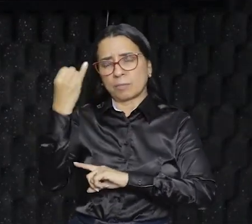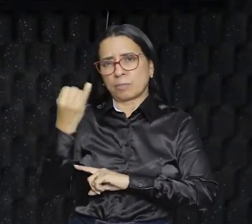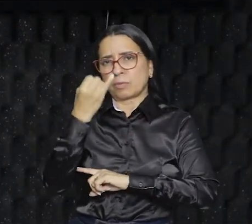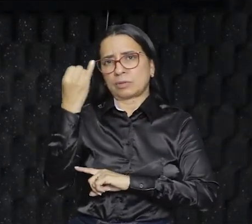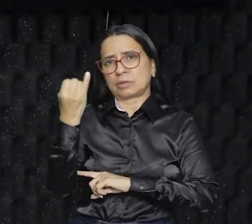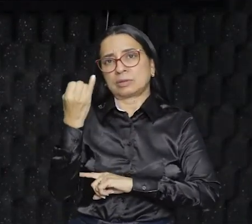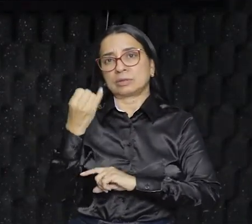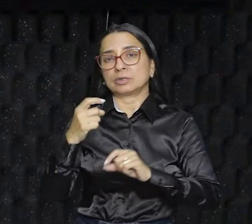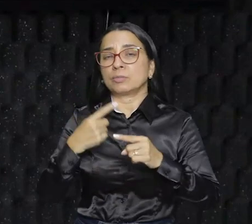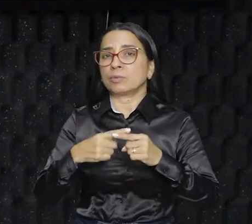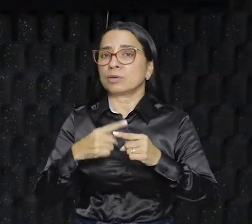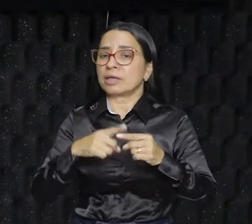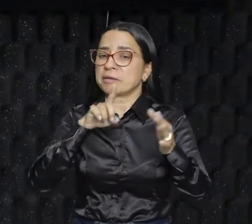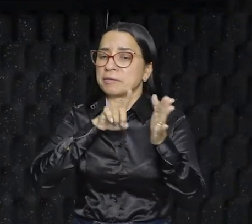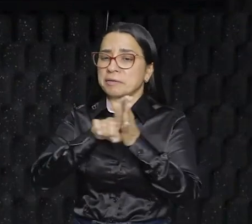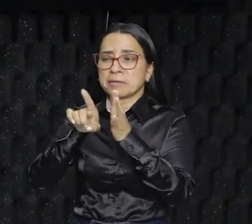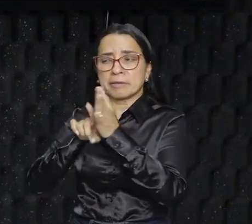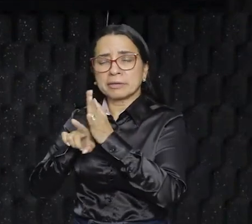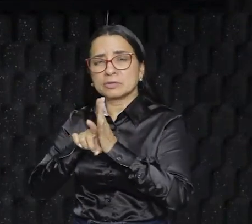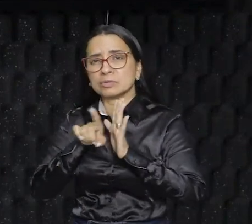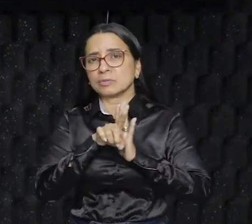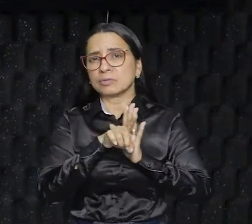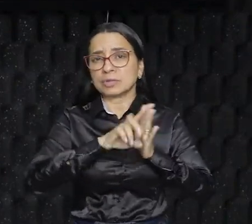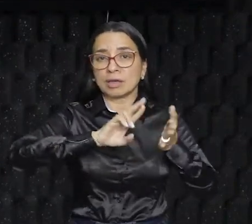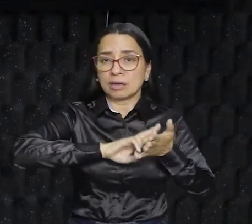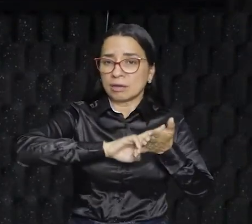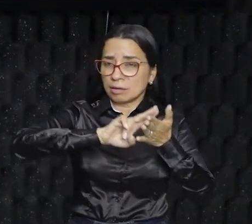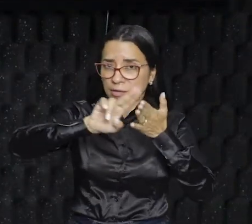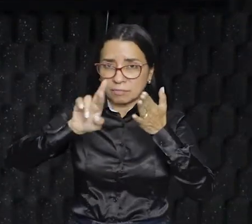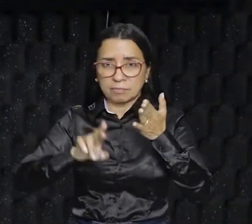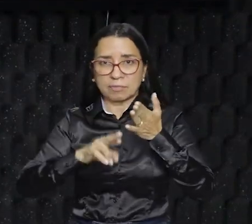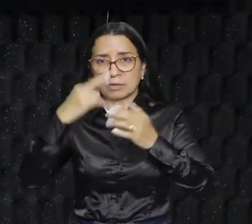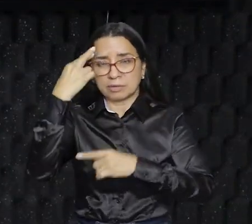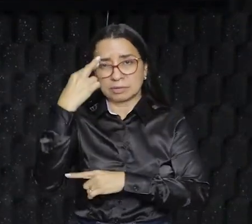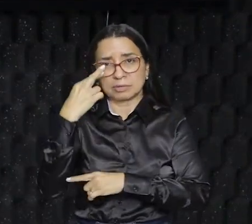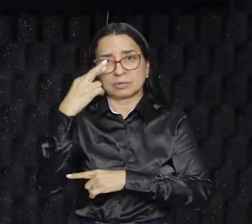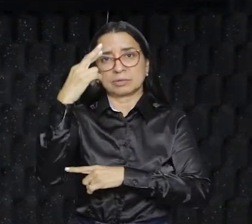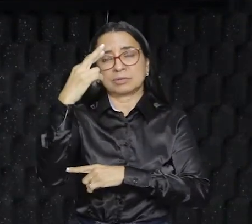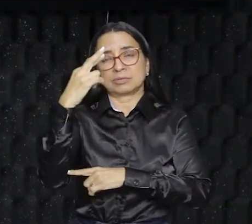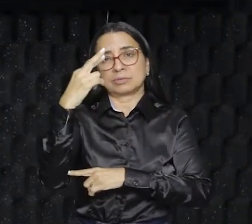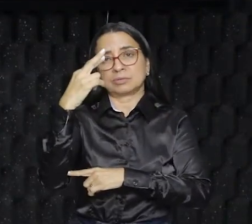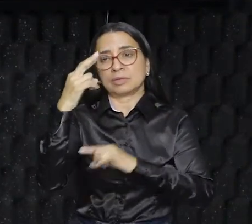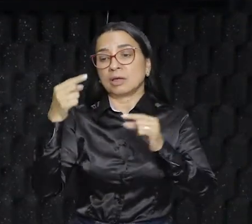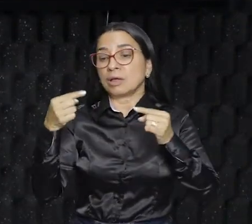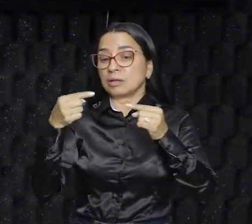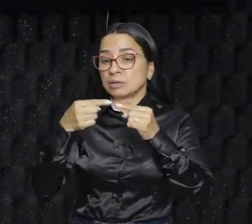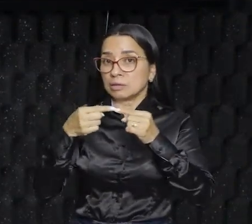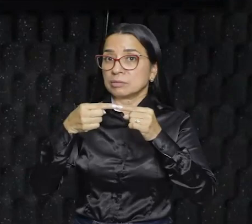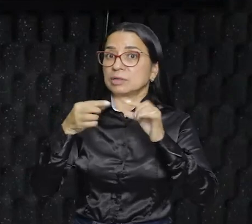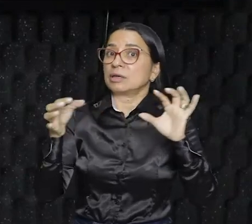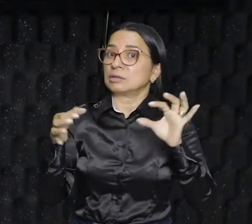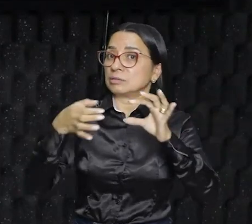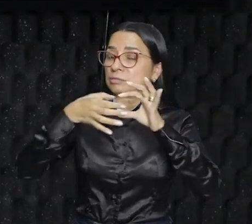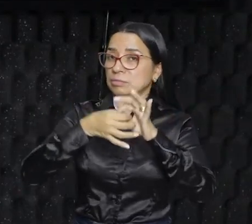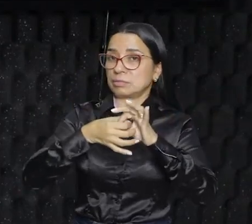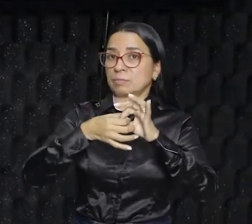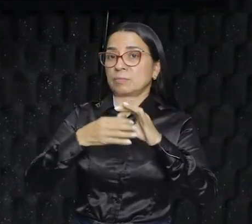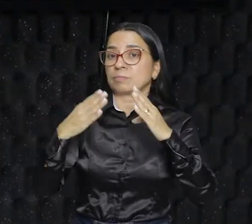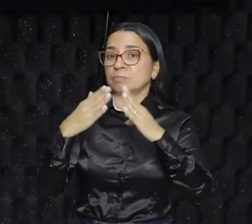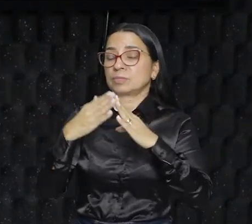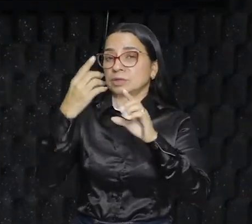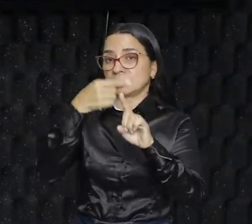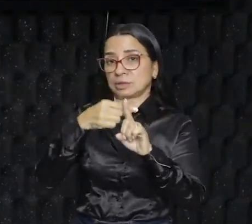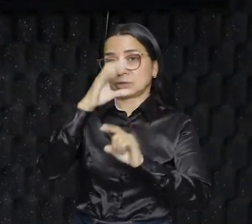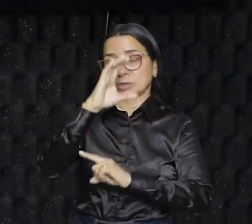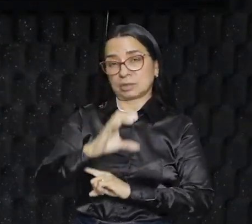em xeque diversas autoridades eclesiásticas ligadas à Igreja Católica, além de surgir